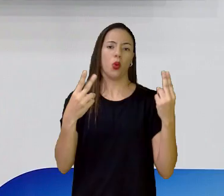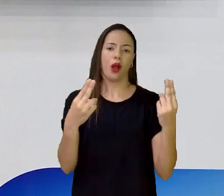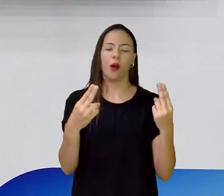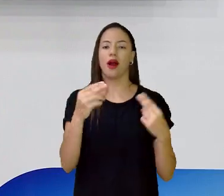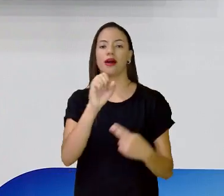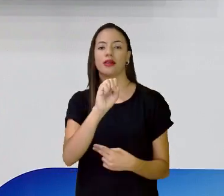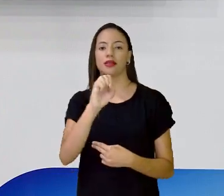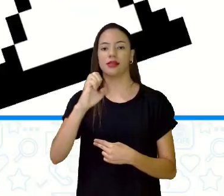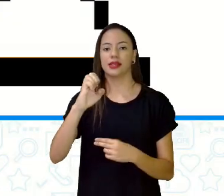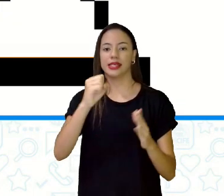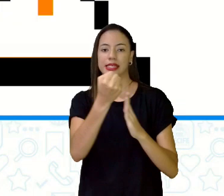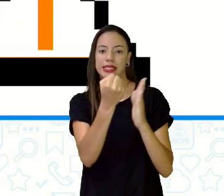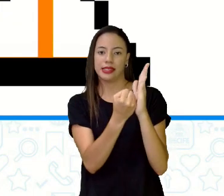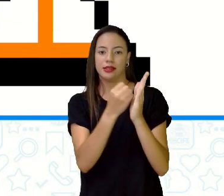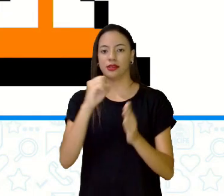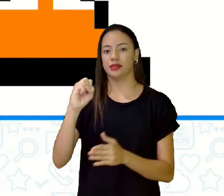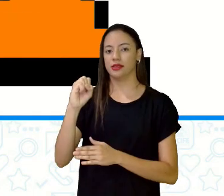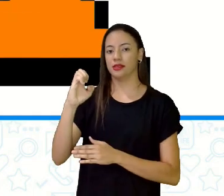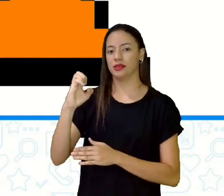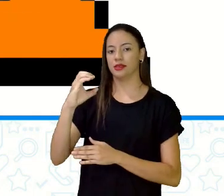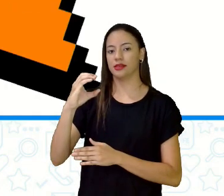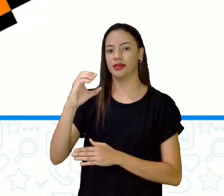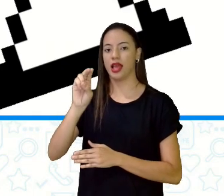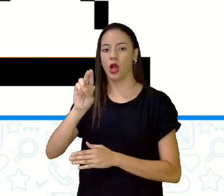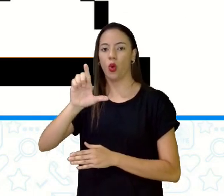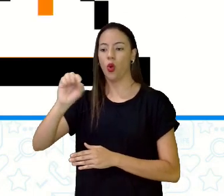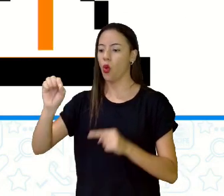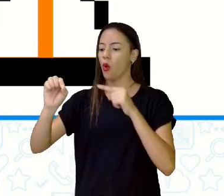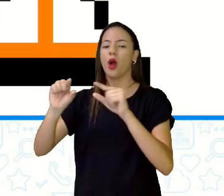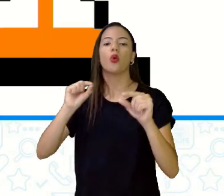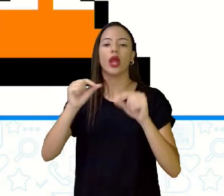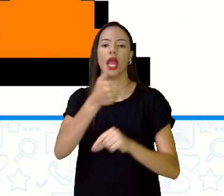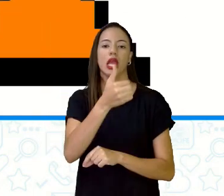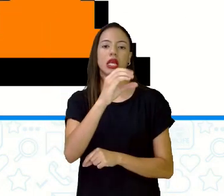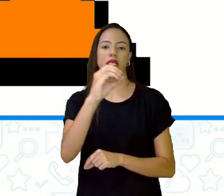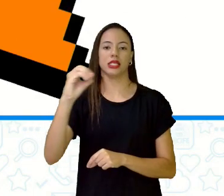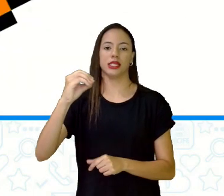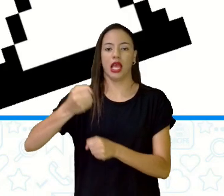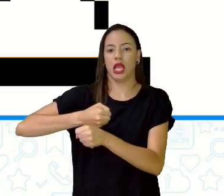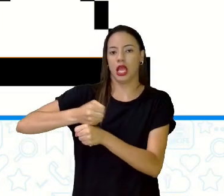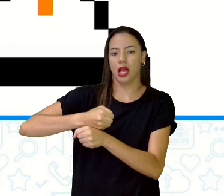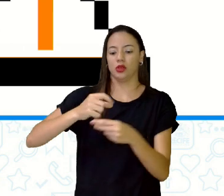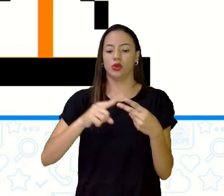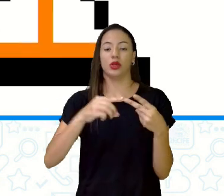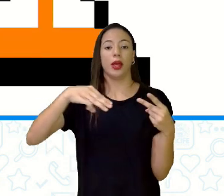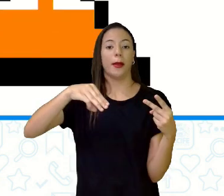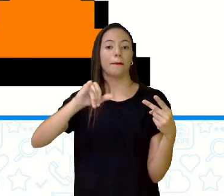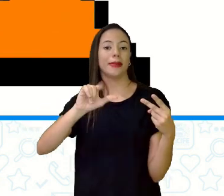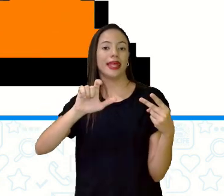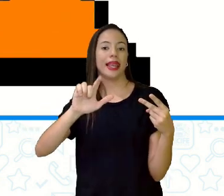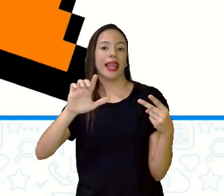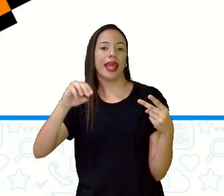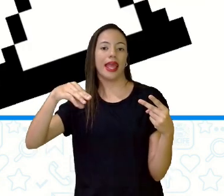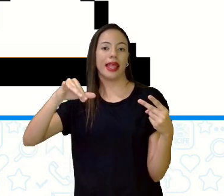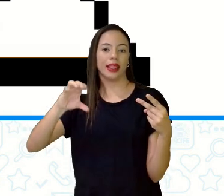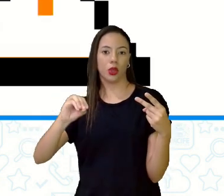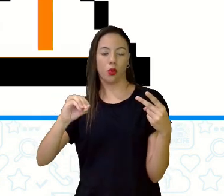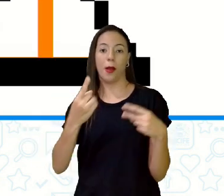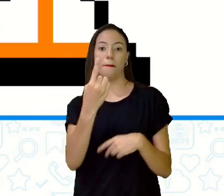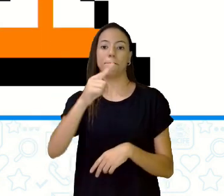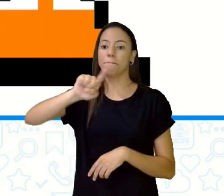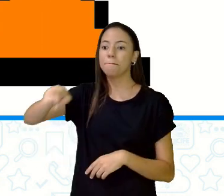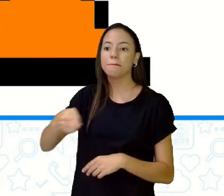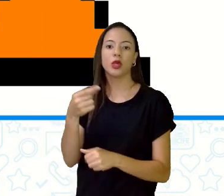tá? Século é um conjunto de 100 anos. Milênio é um conjunto de 1000 anos, tá, gente? Então,